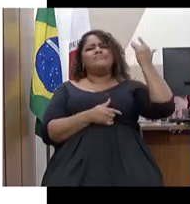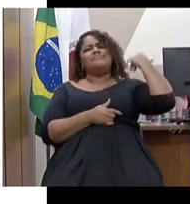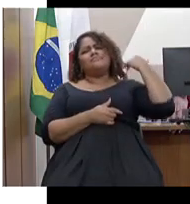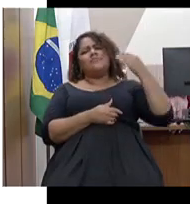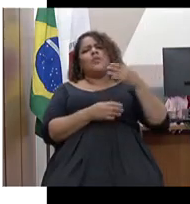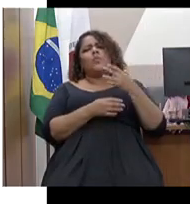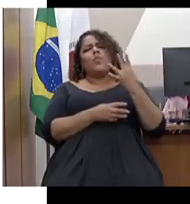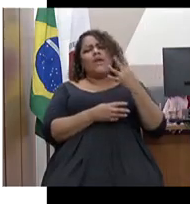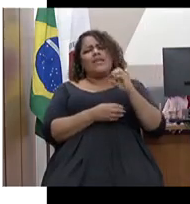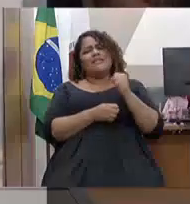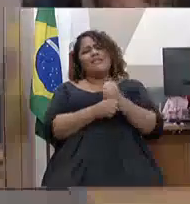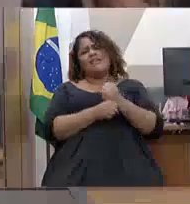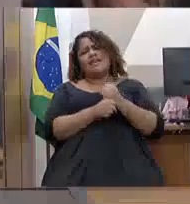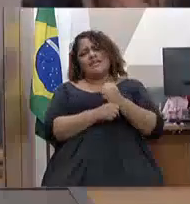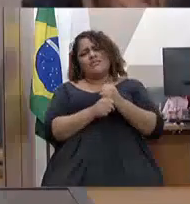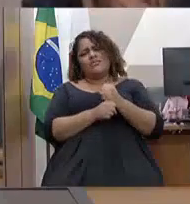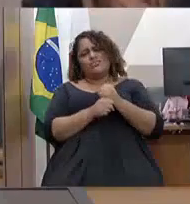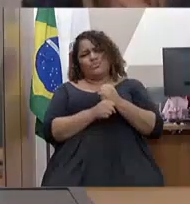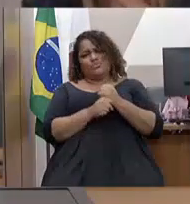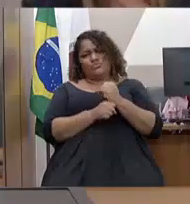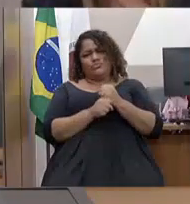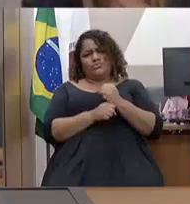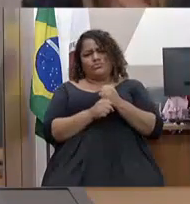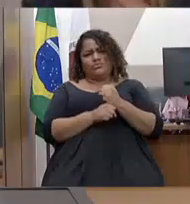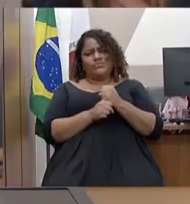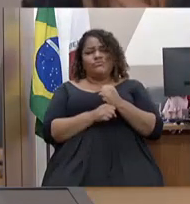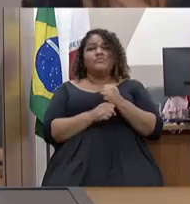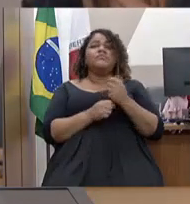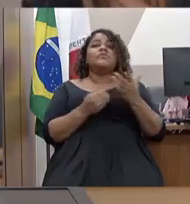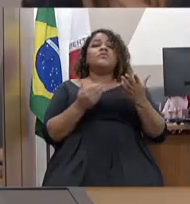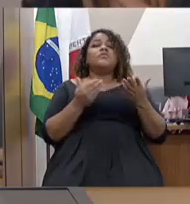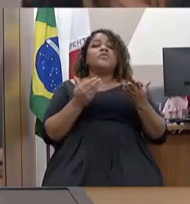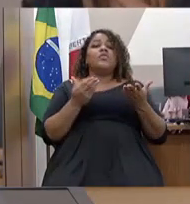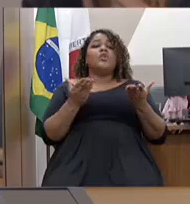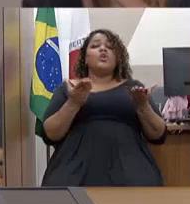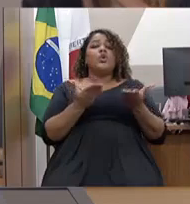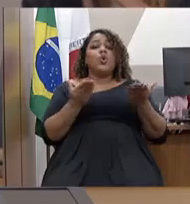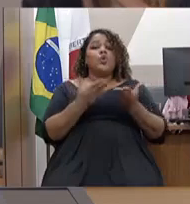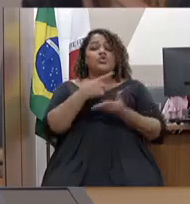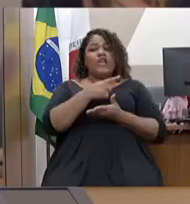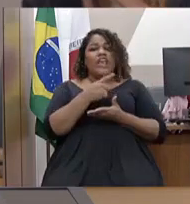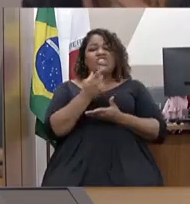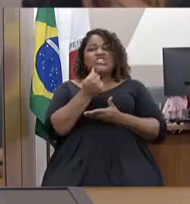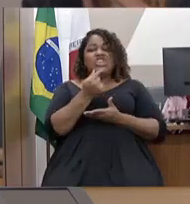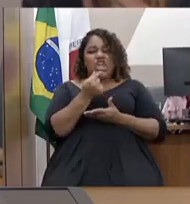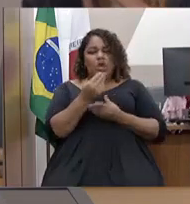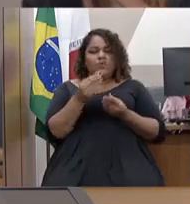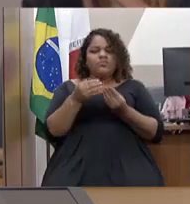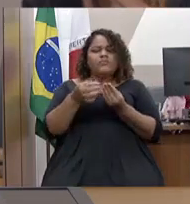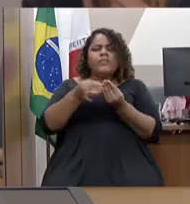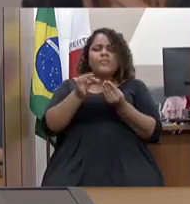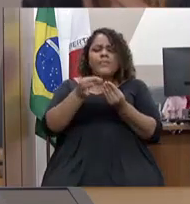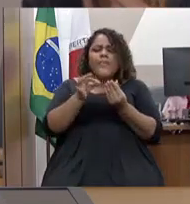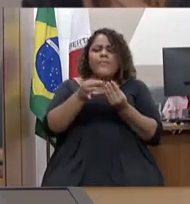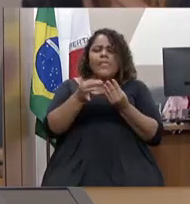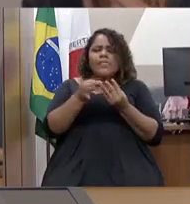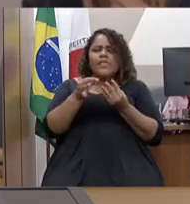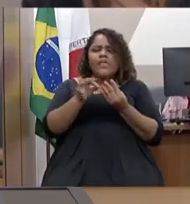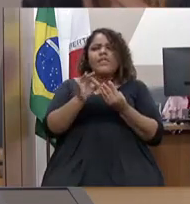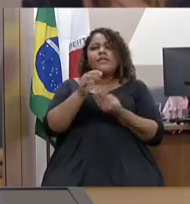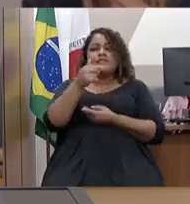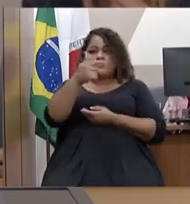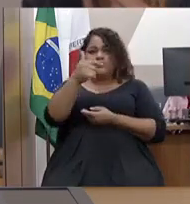vamos dizer assim ele virou um manipulador ele não manipula dinheiro mais mas os números do computador dele são muito mais